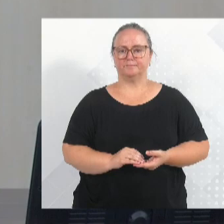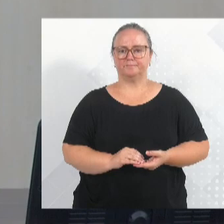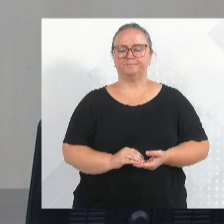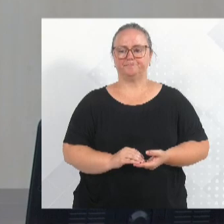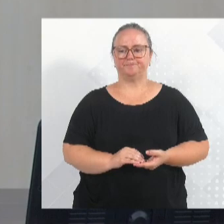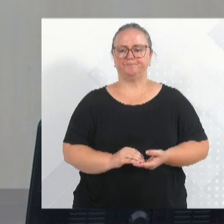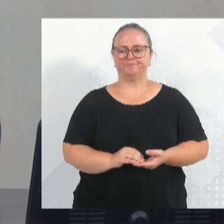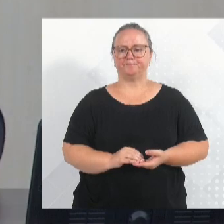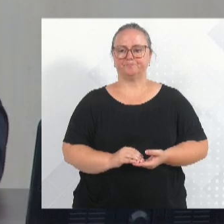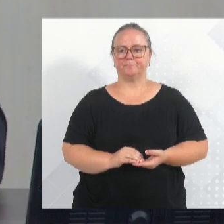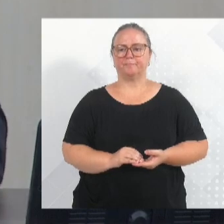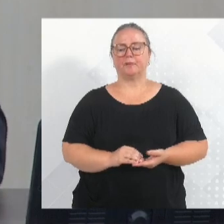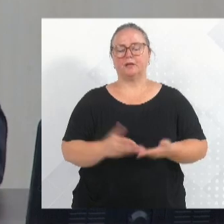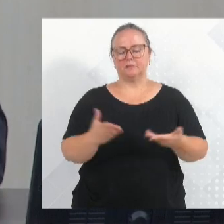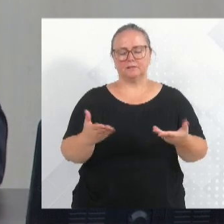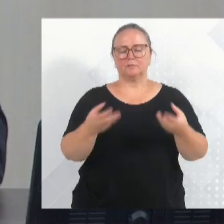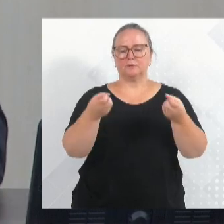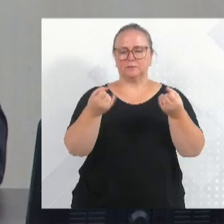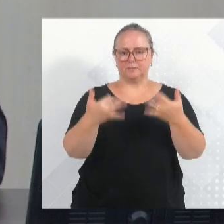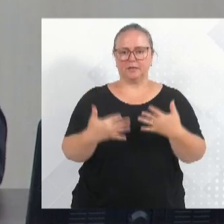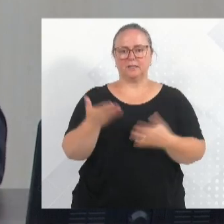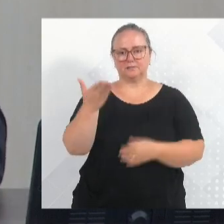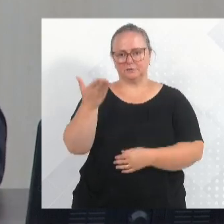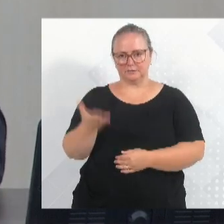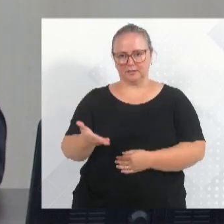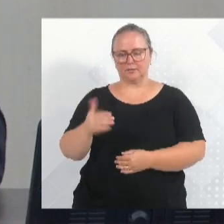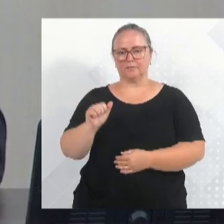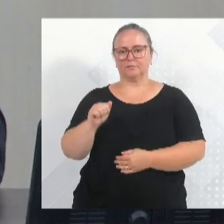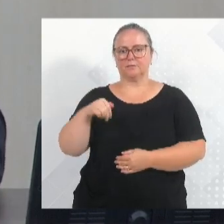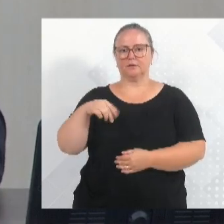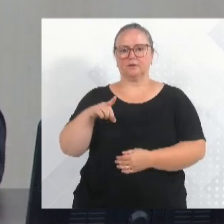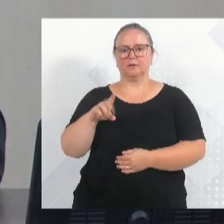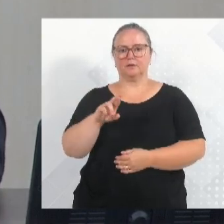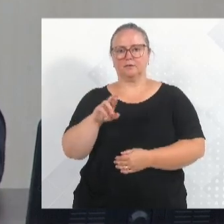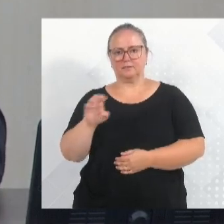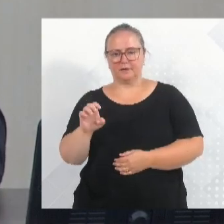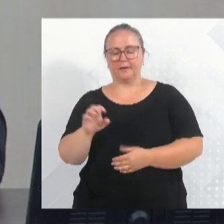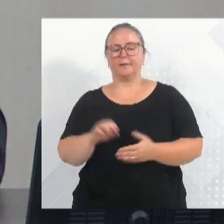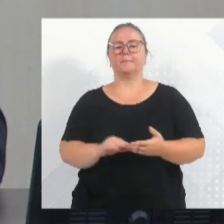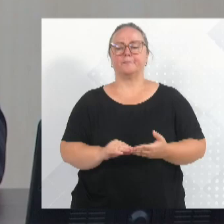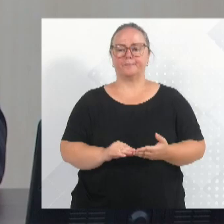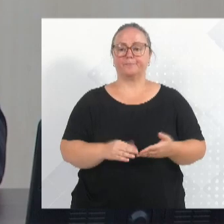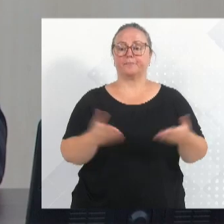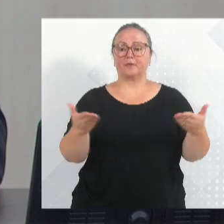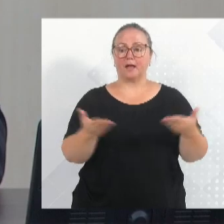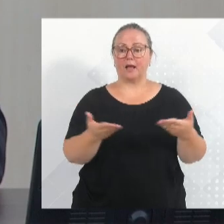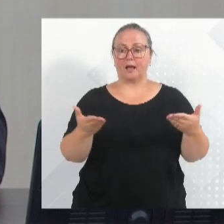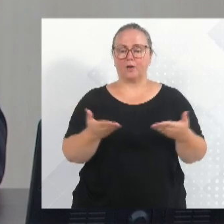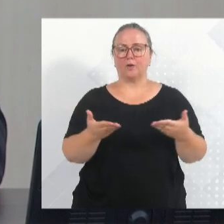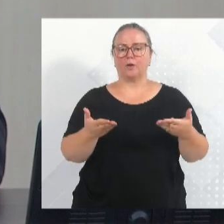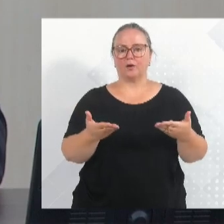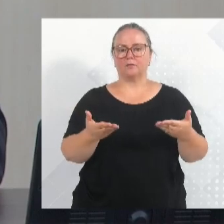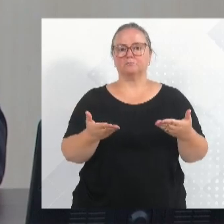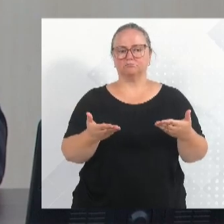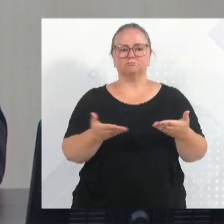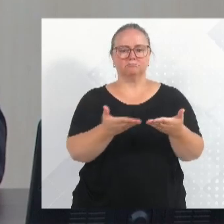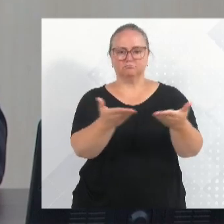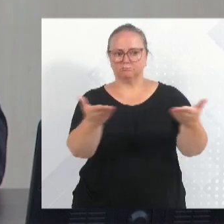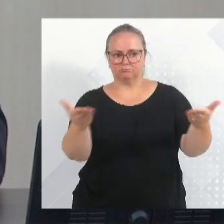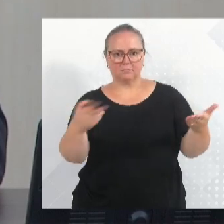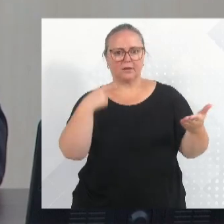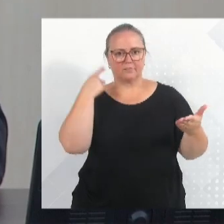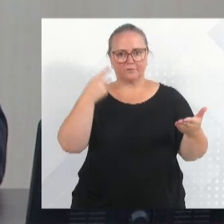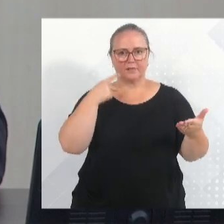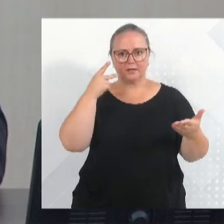então, feita a primeira etapa, que era a fala do nosso presidente do SAMAI, agora nós vamos passar a palavra para os vereadores